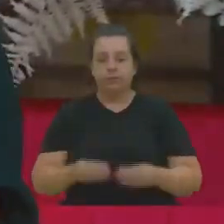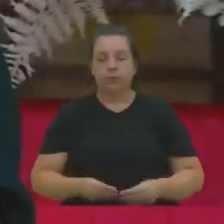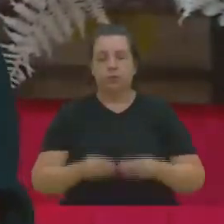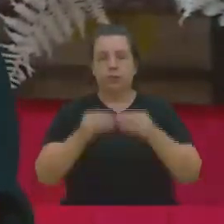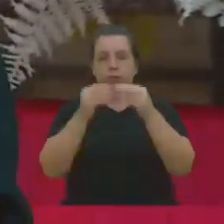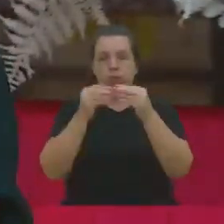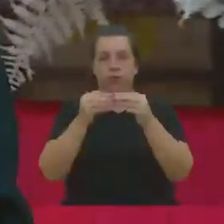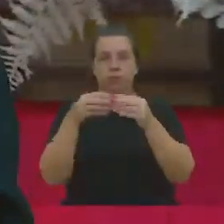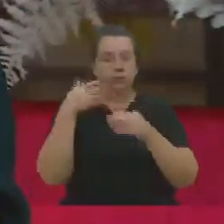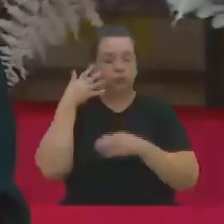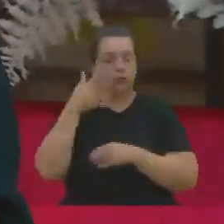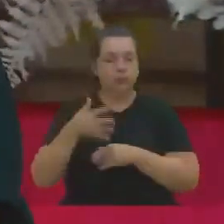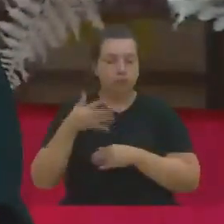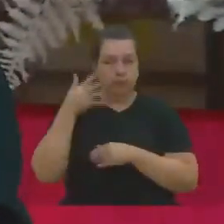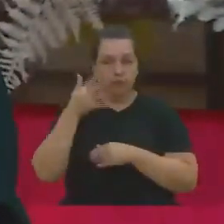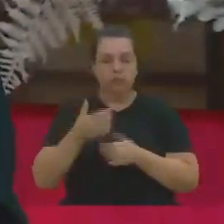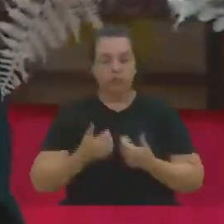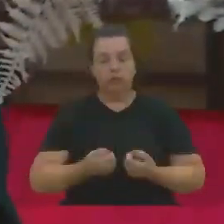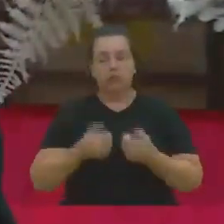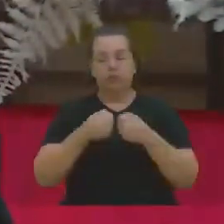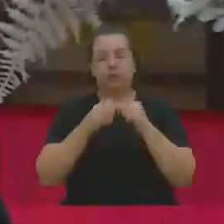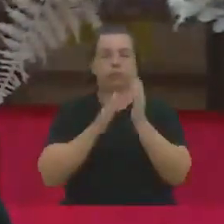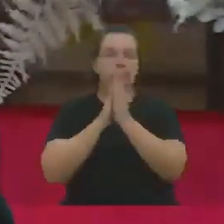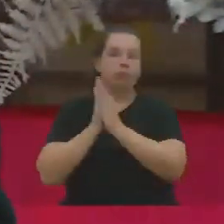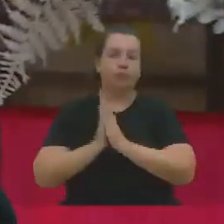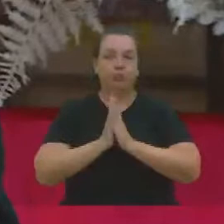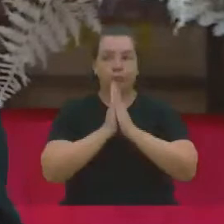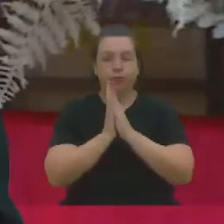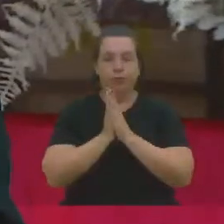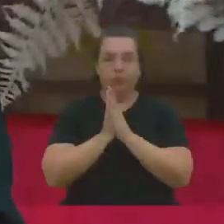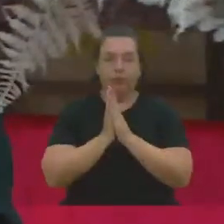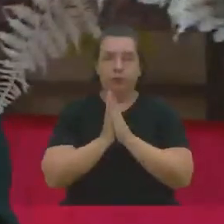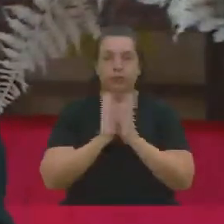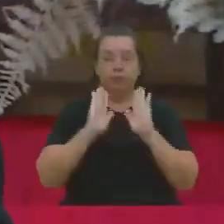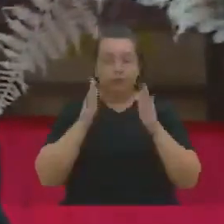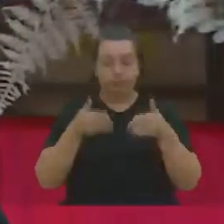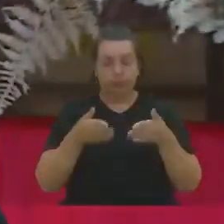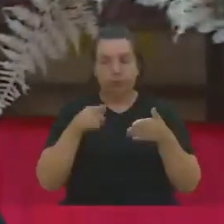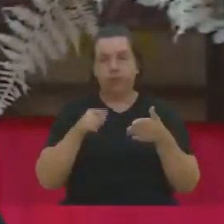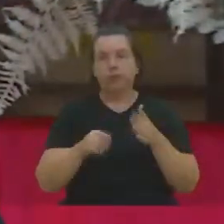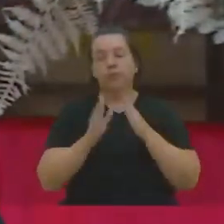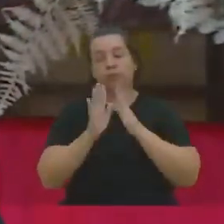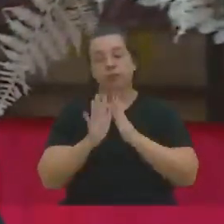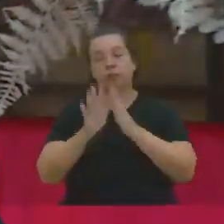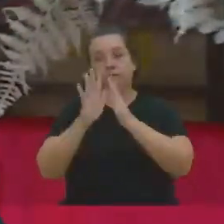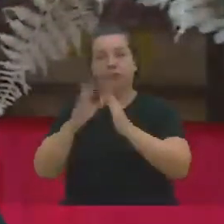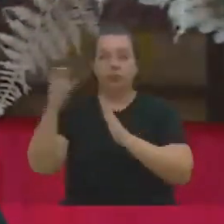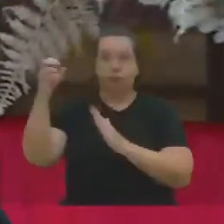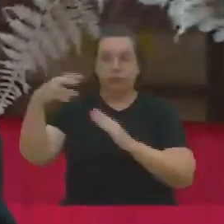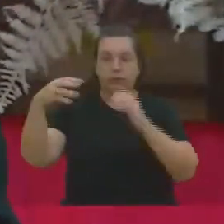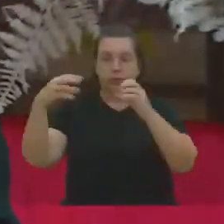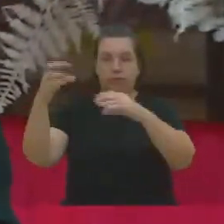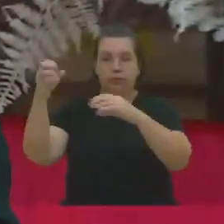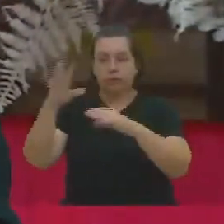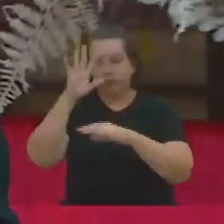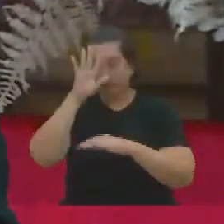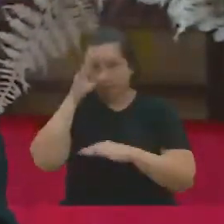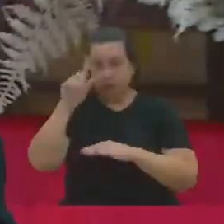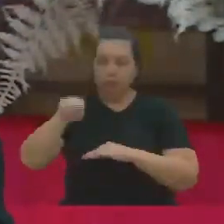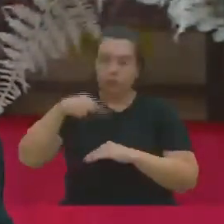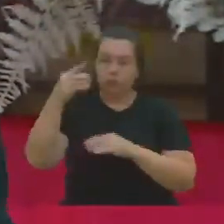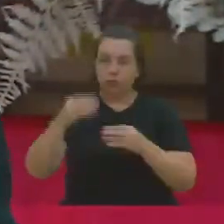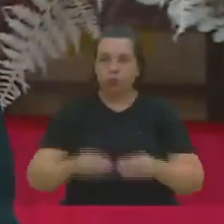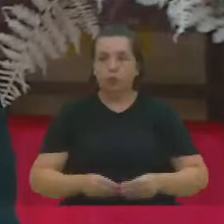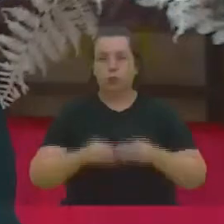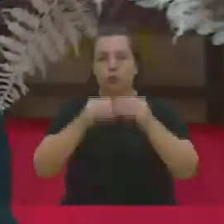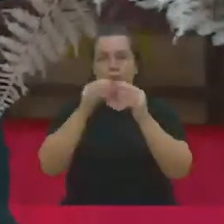missas, pregações, terço e adoração. Destacamos a grande procissão luminosa que acontece depois da